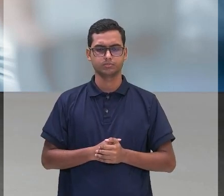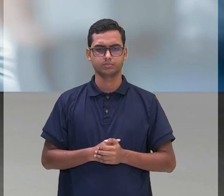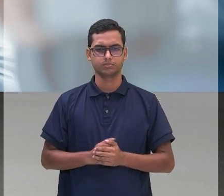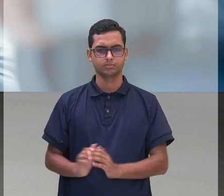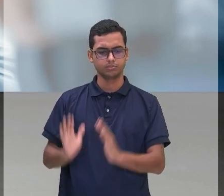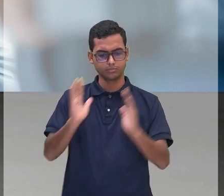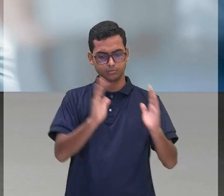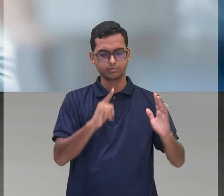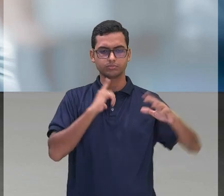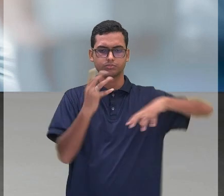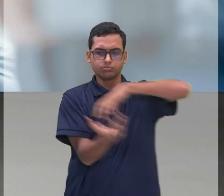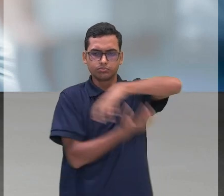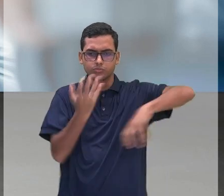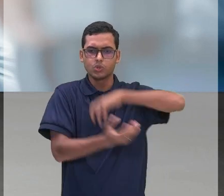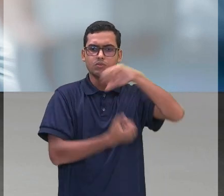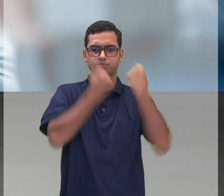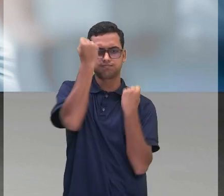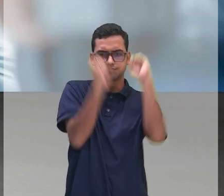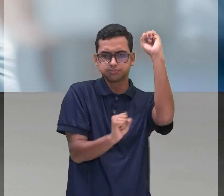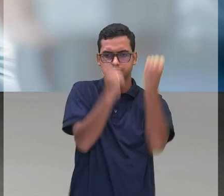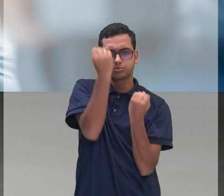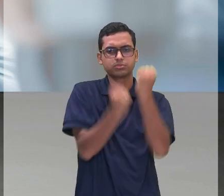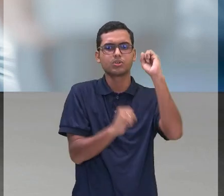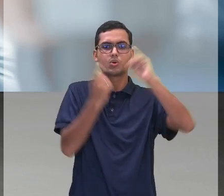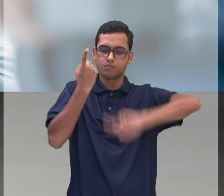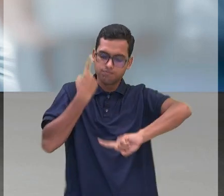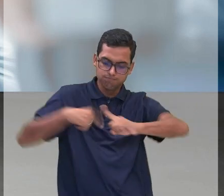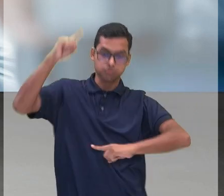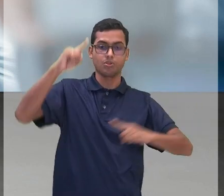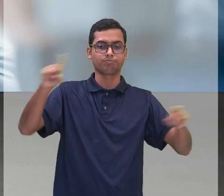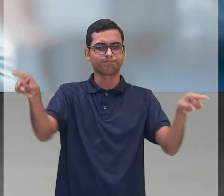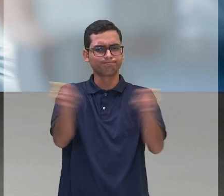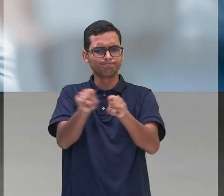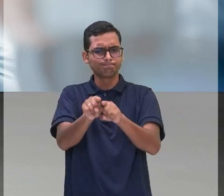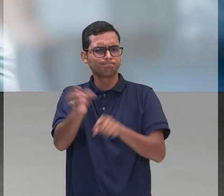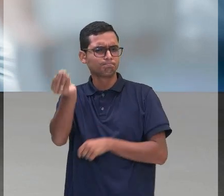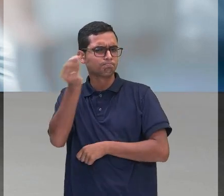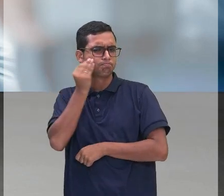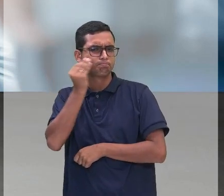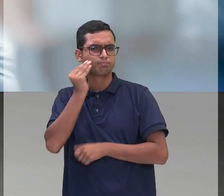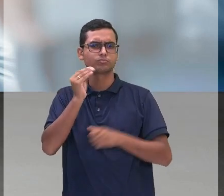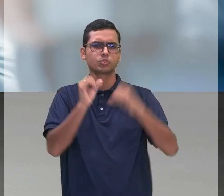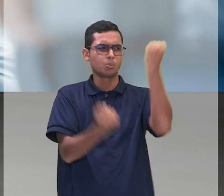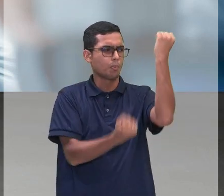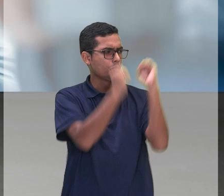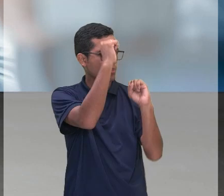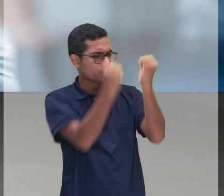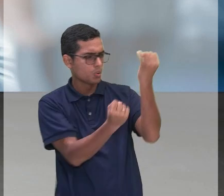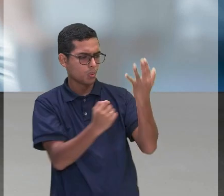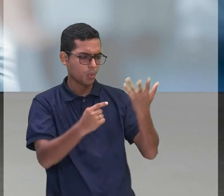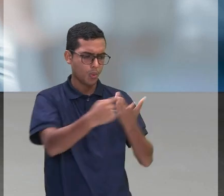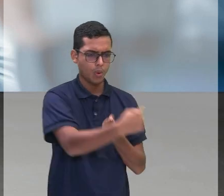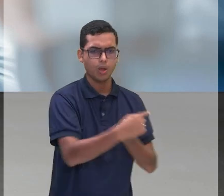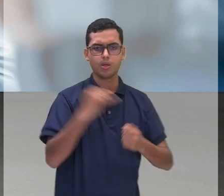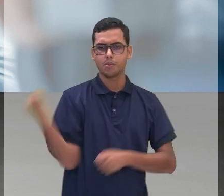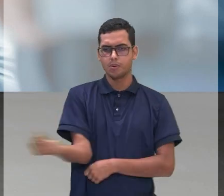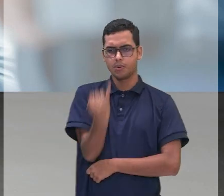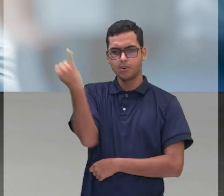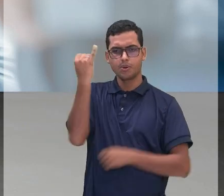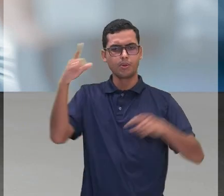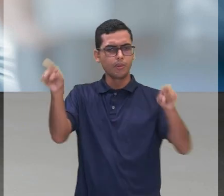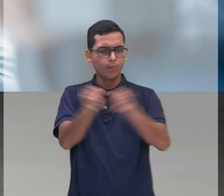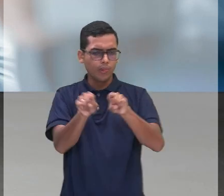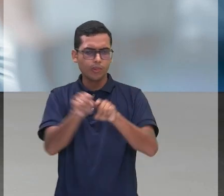Revolução Industrial, né? Então a Revolução Industrial a gente já observa as indústrias, né? A importância das indústrias,